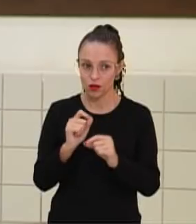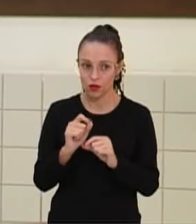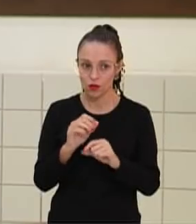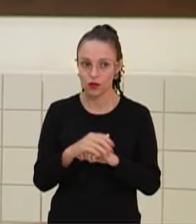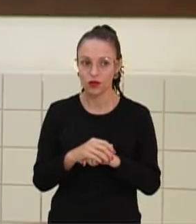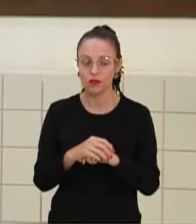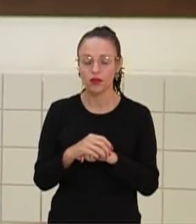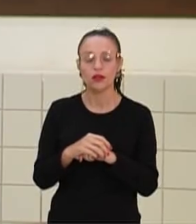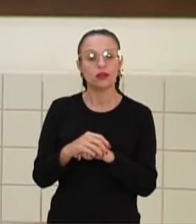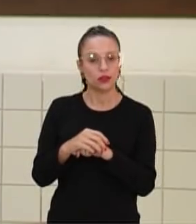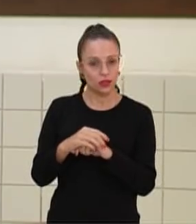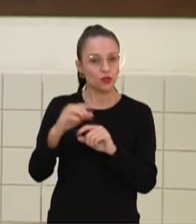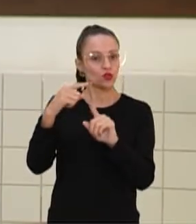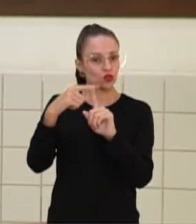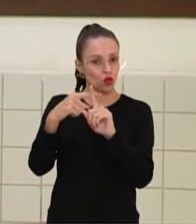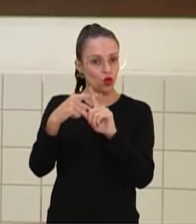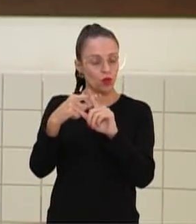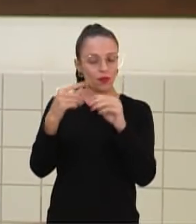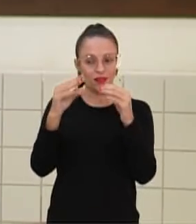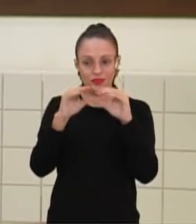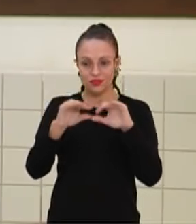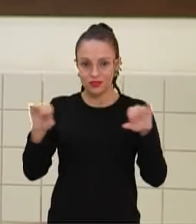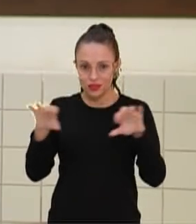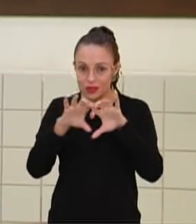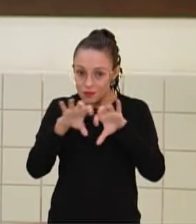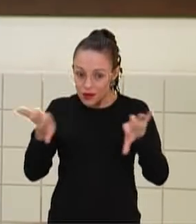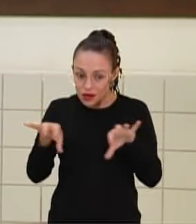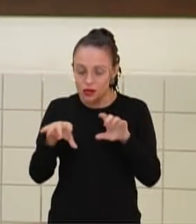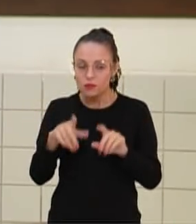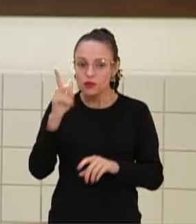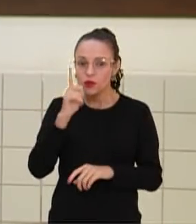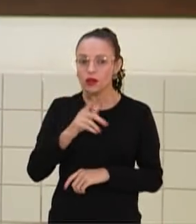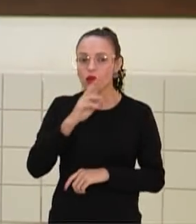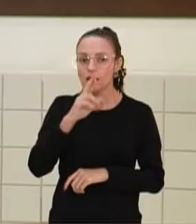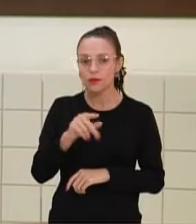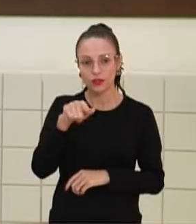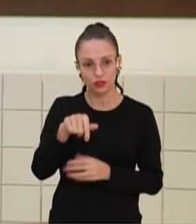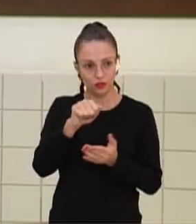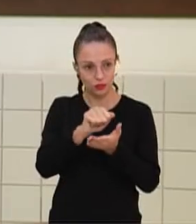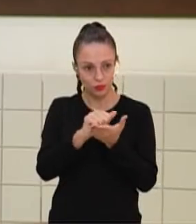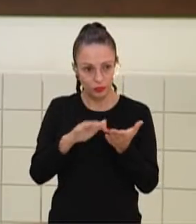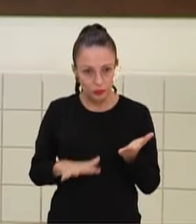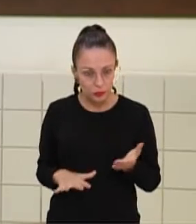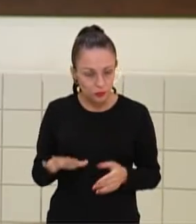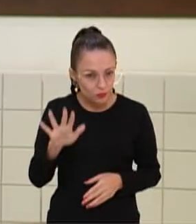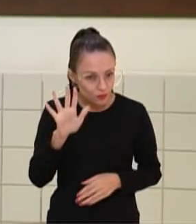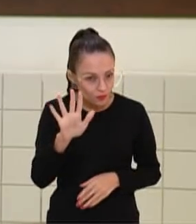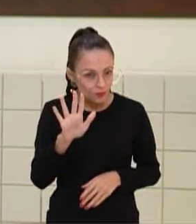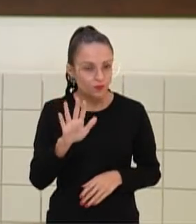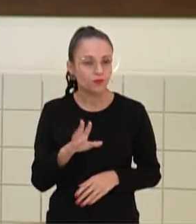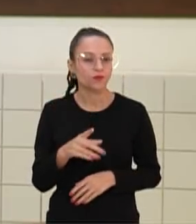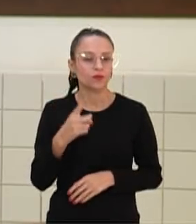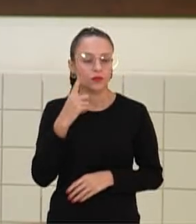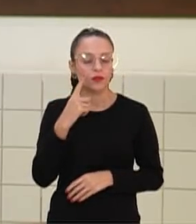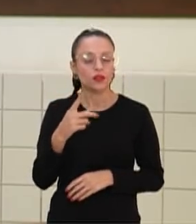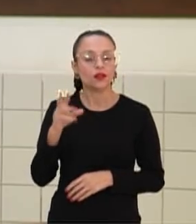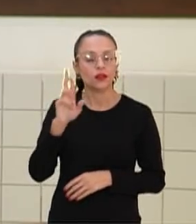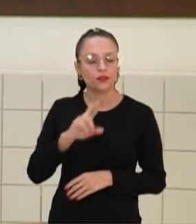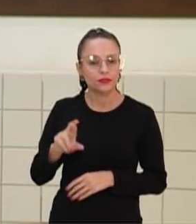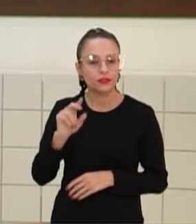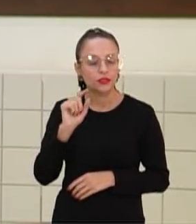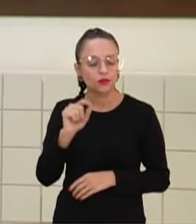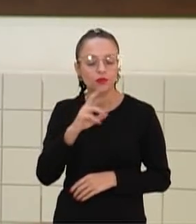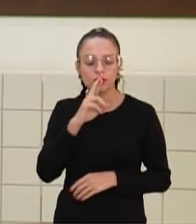soma pronta lá no expoente, você tem que desmembrar essa soma para resolver esse exercício. Então, dá uma revisada nessa